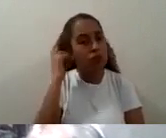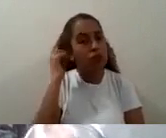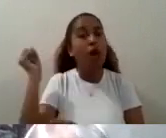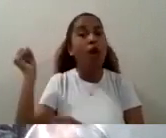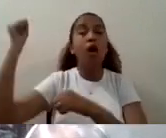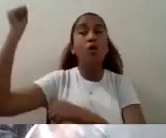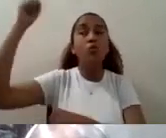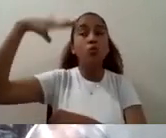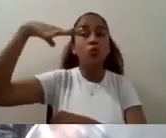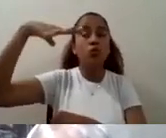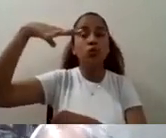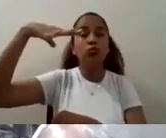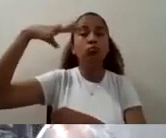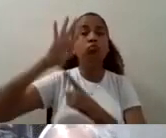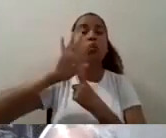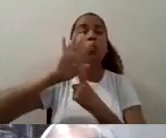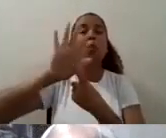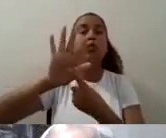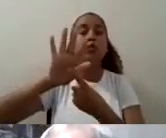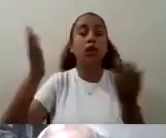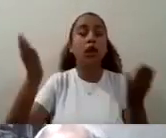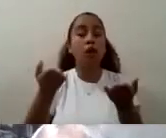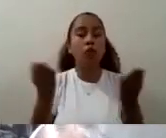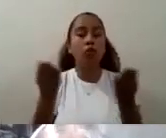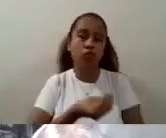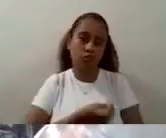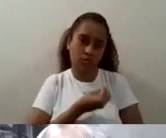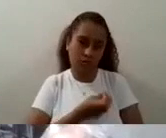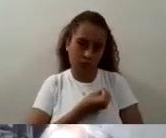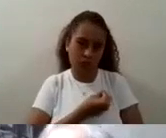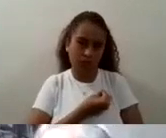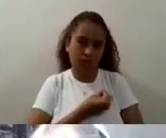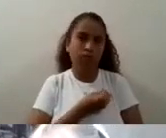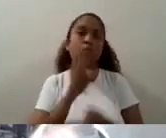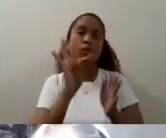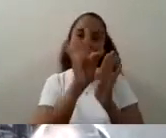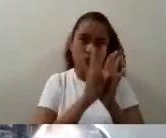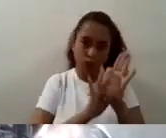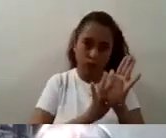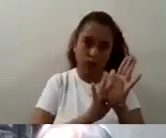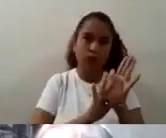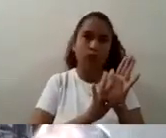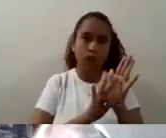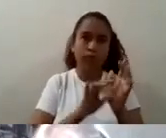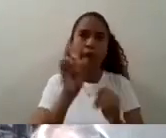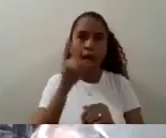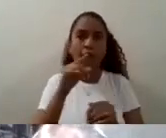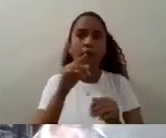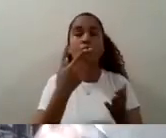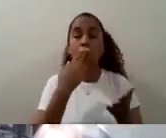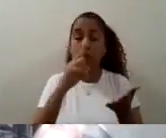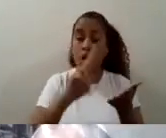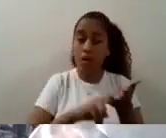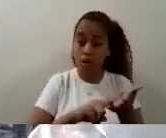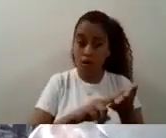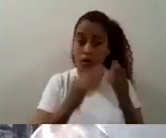essa realidade polarizada. Então, é um texto, é uma carta enviada por